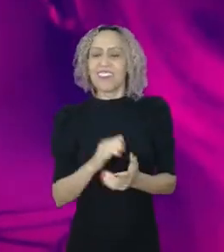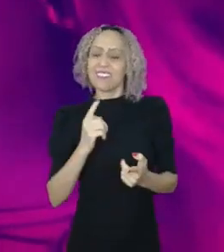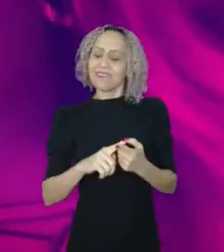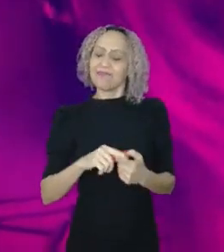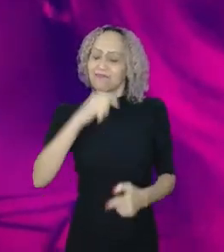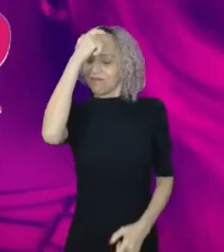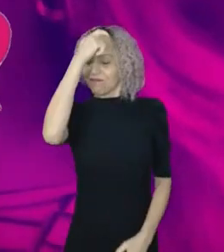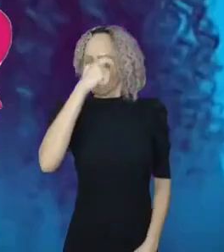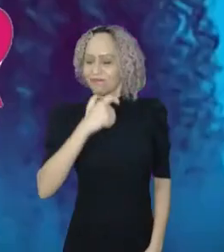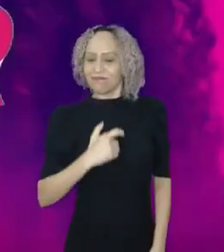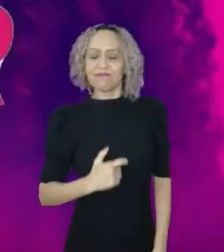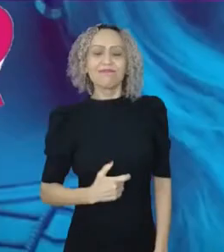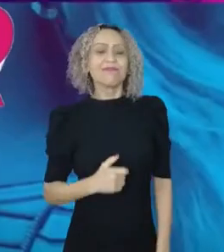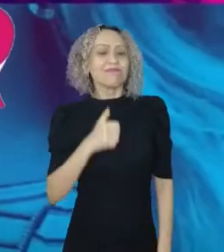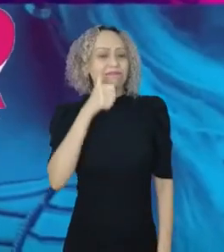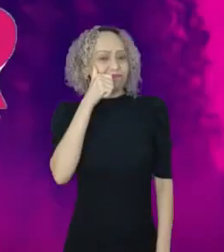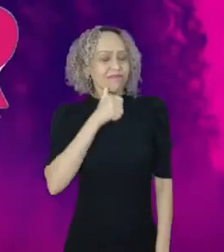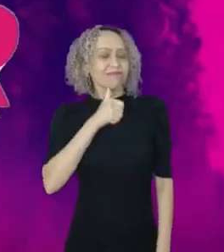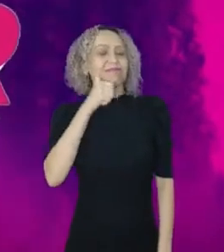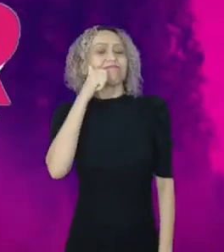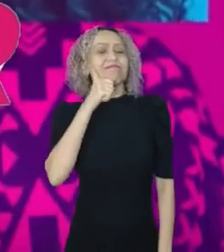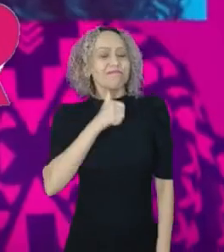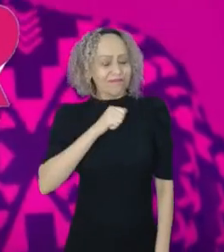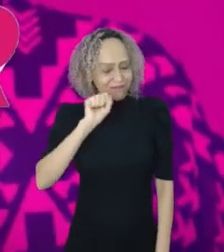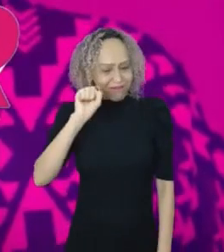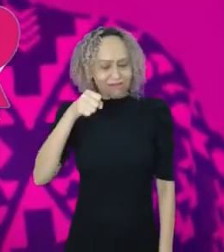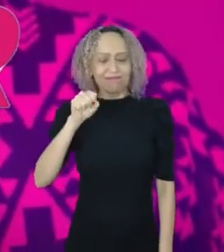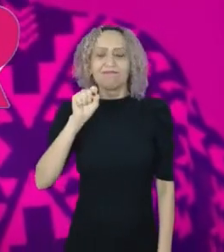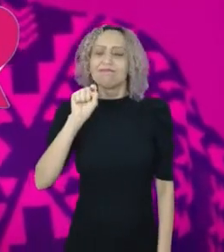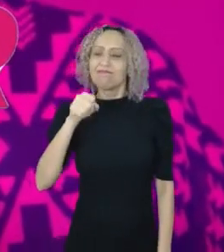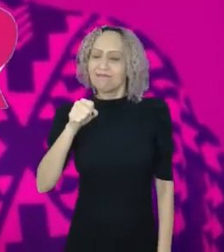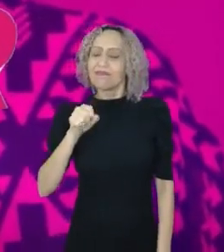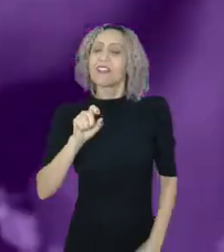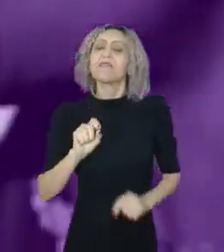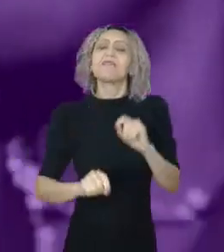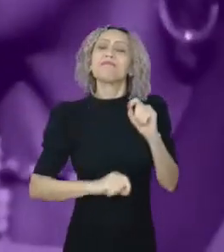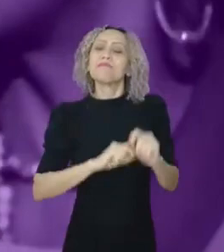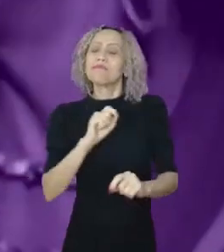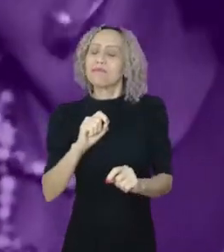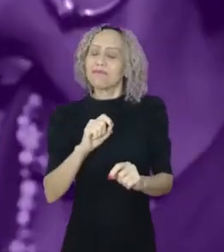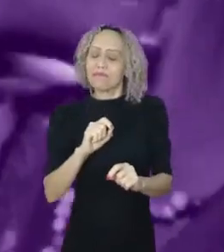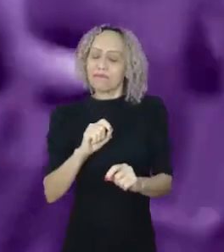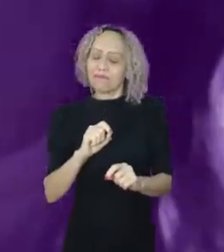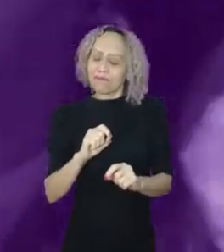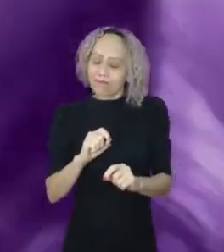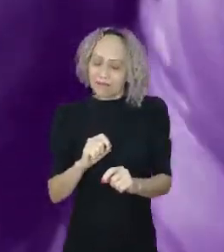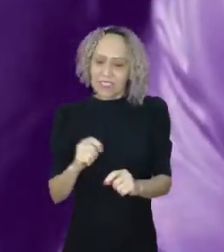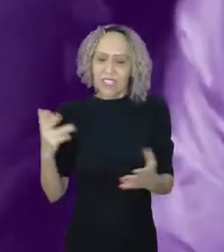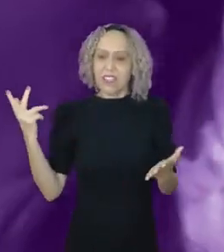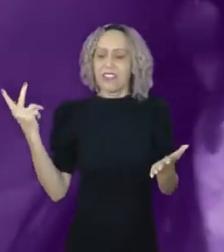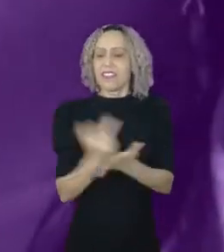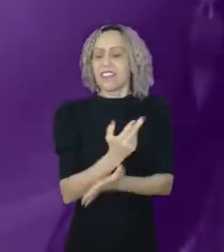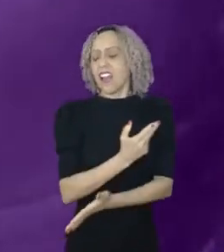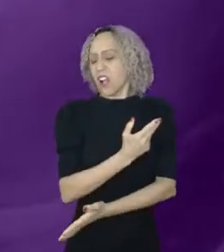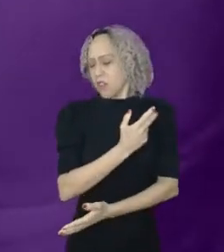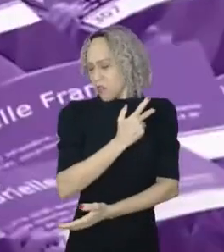Porque eu sou mulher pra fazer